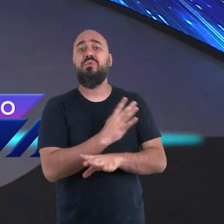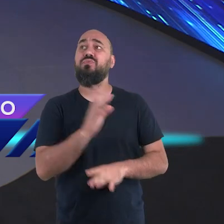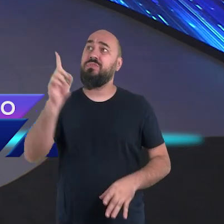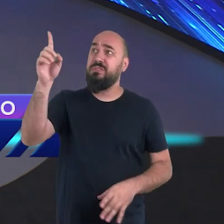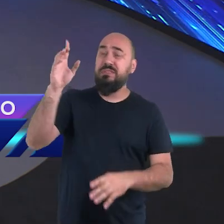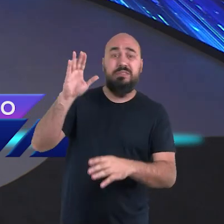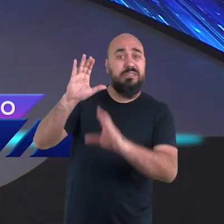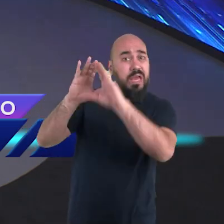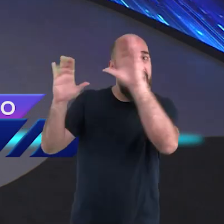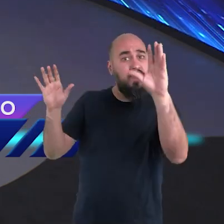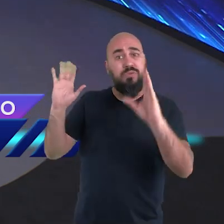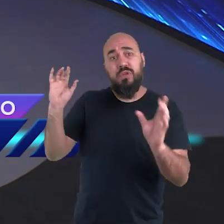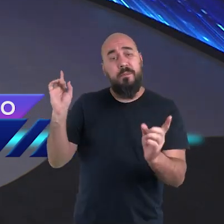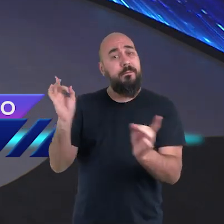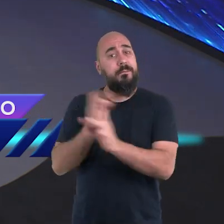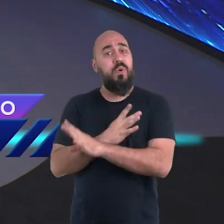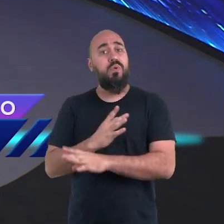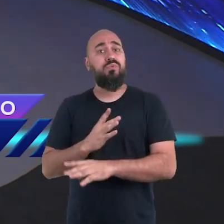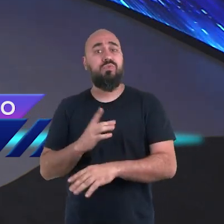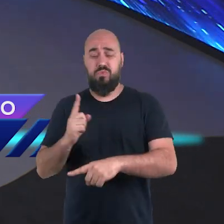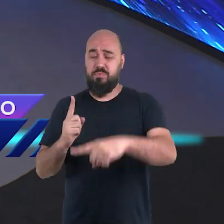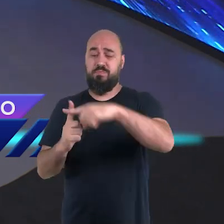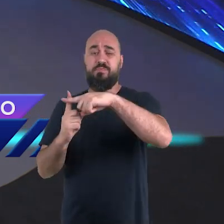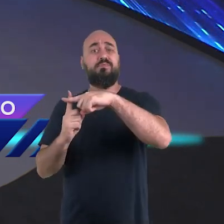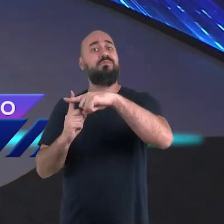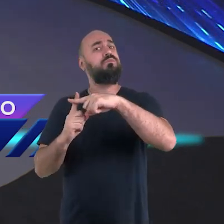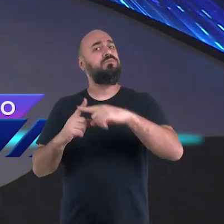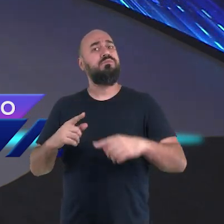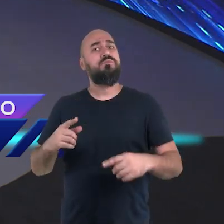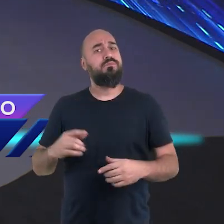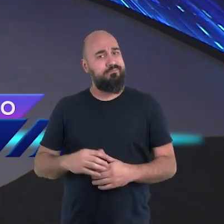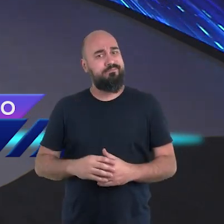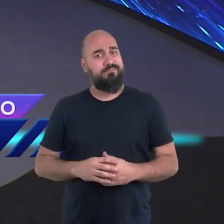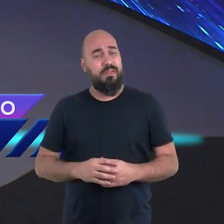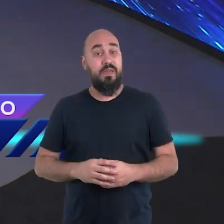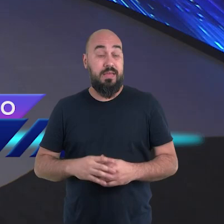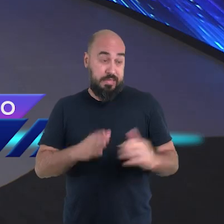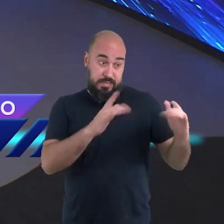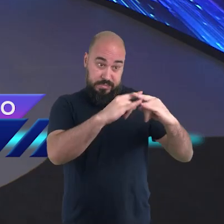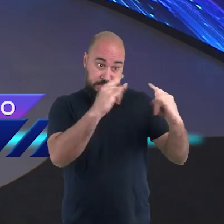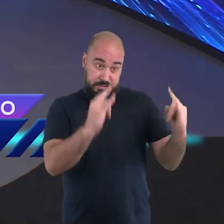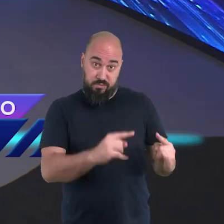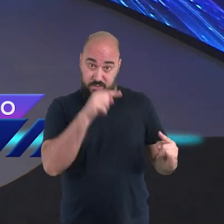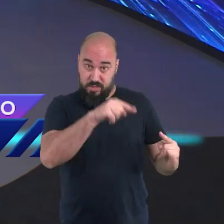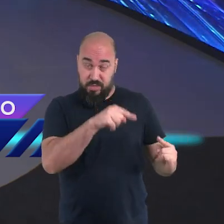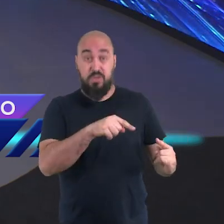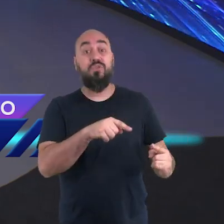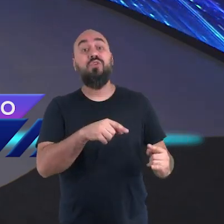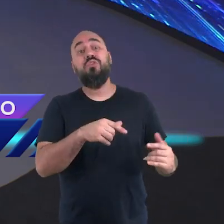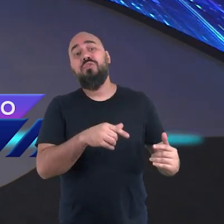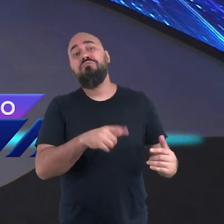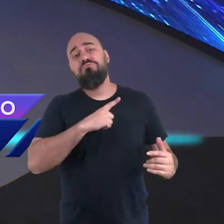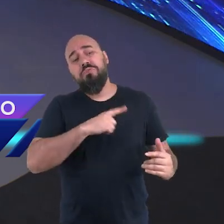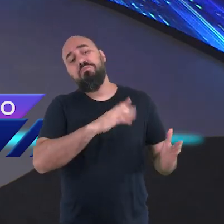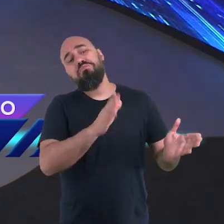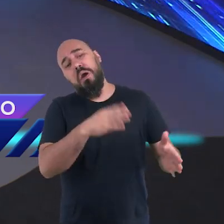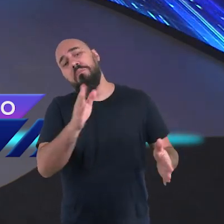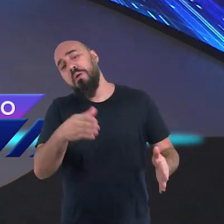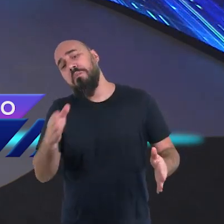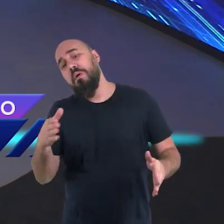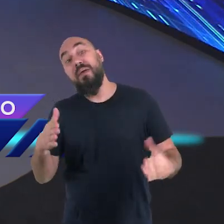palavras, o santuário da terra, ele acompanhou a humanidade até que Jesus Cristo morresse. Mas